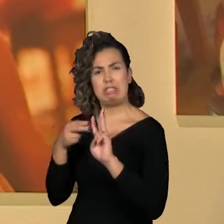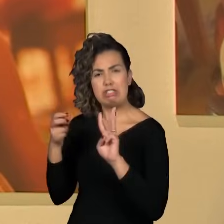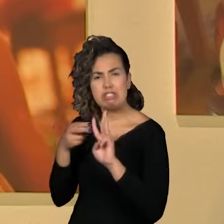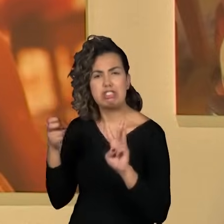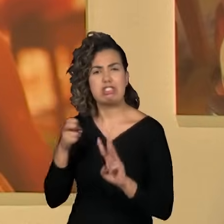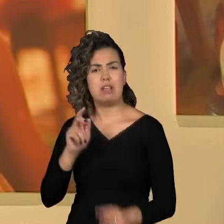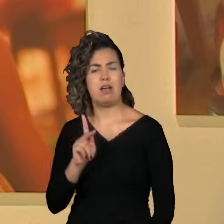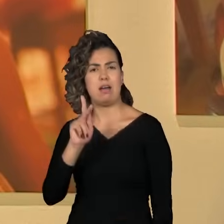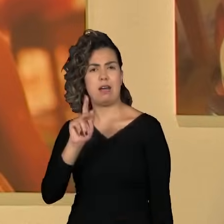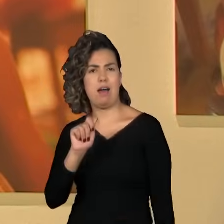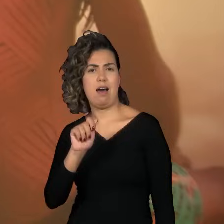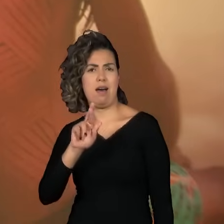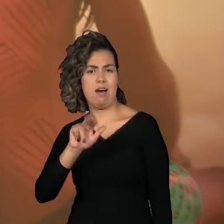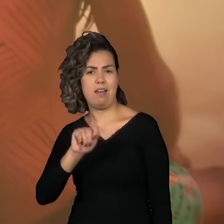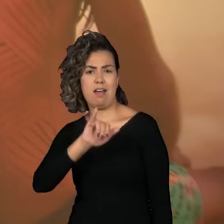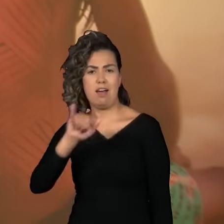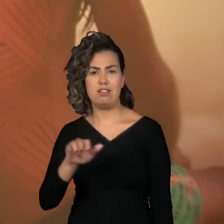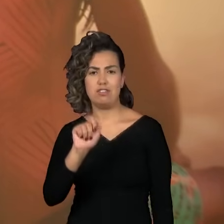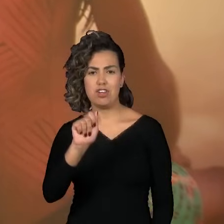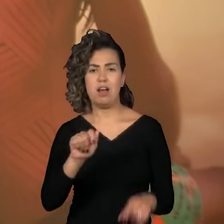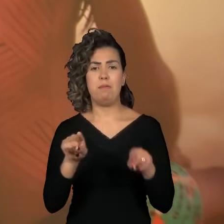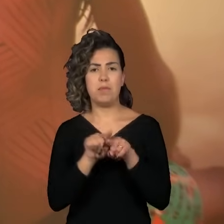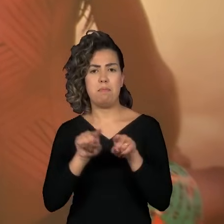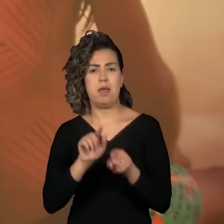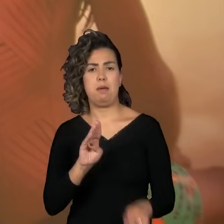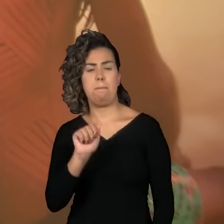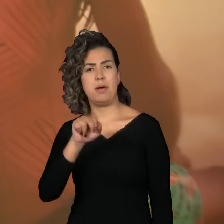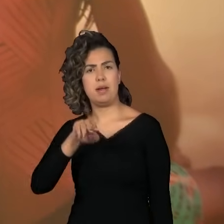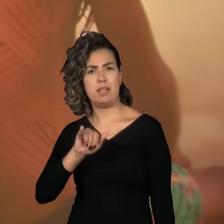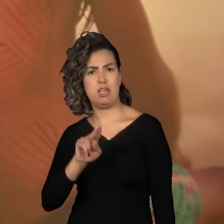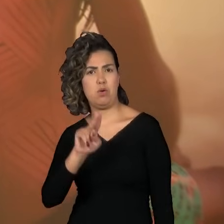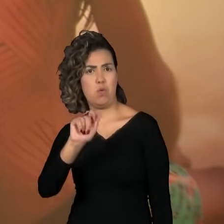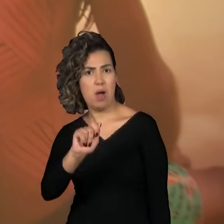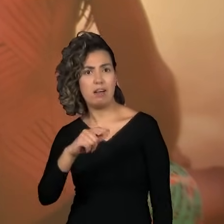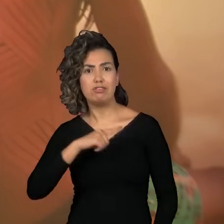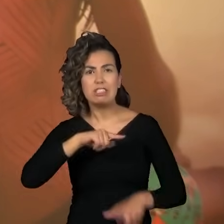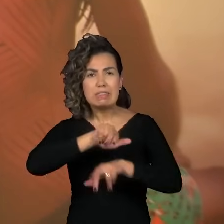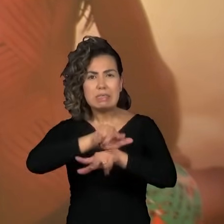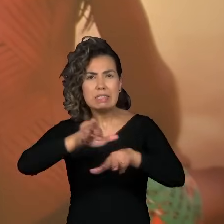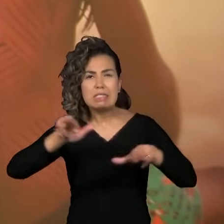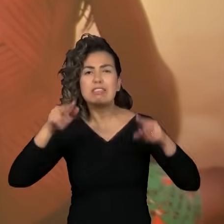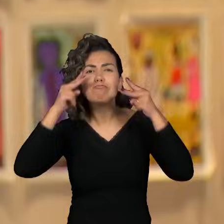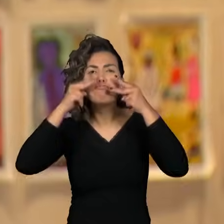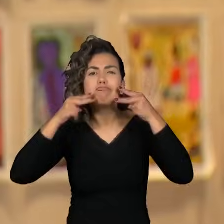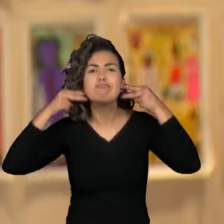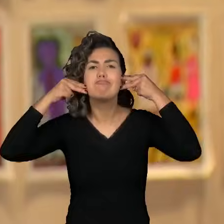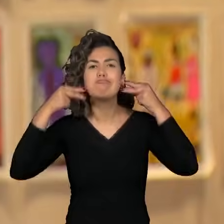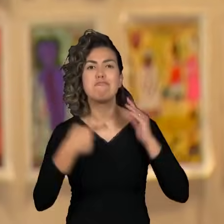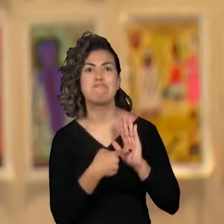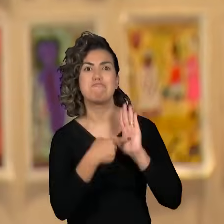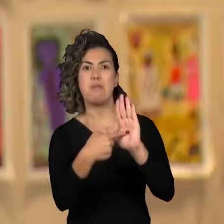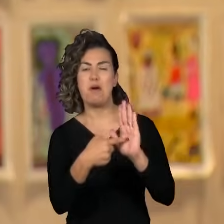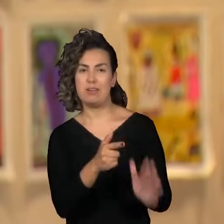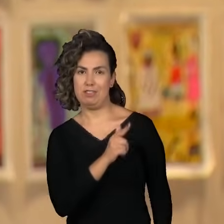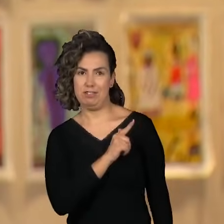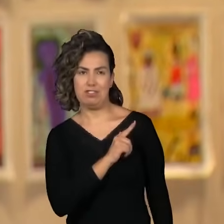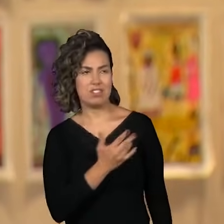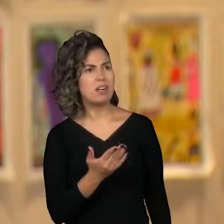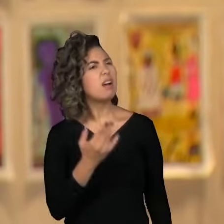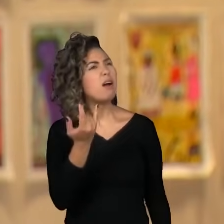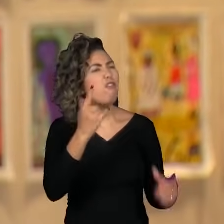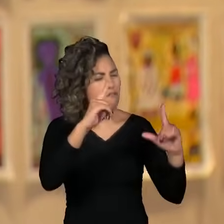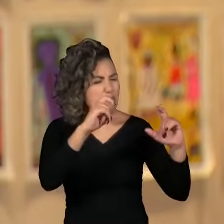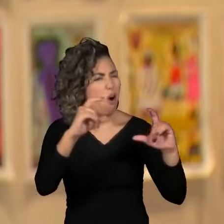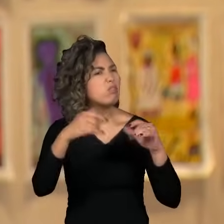e imaterial, pinturas corporais dos Uajapi. Não é bastante guardar fotos,